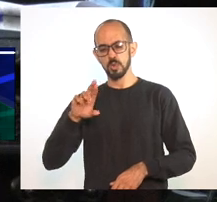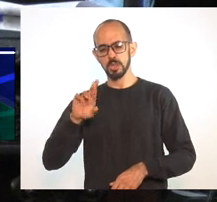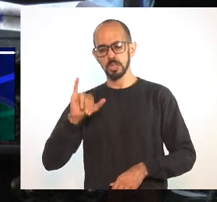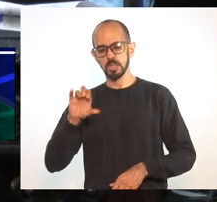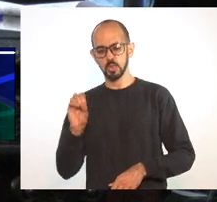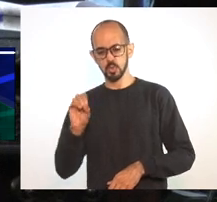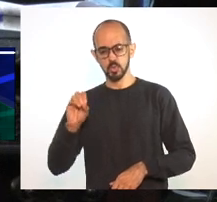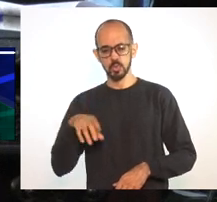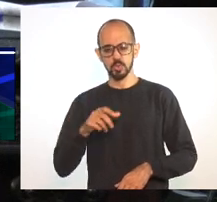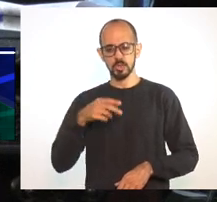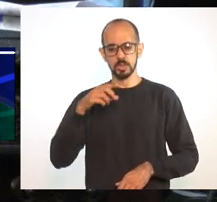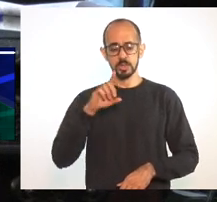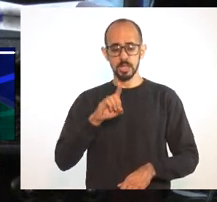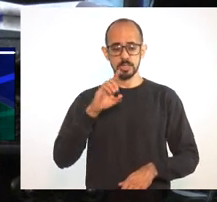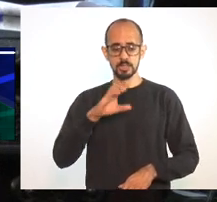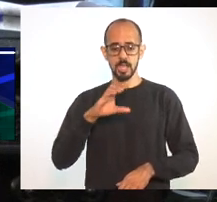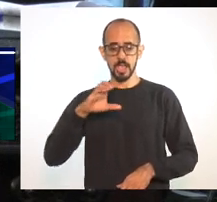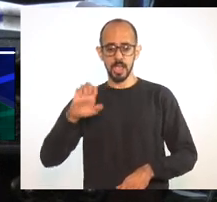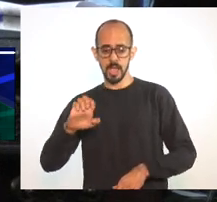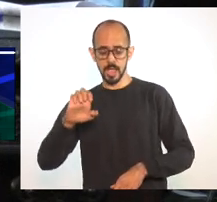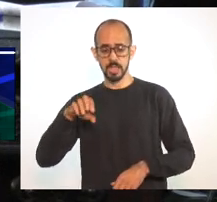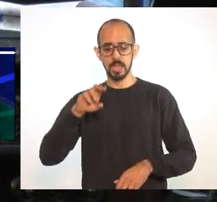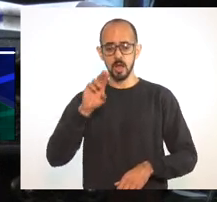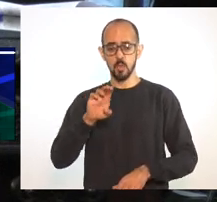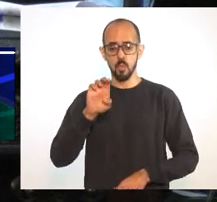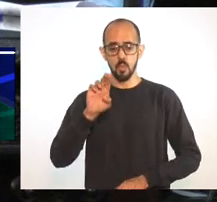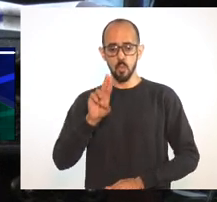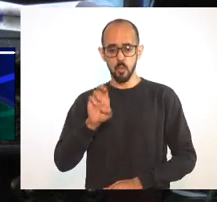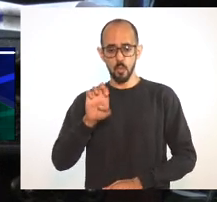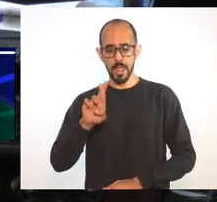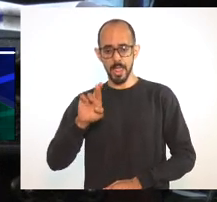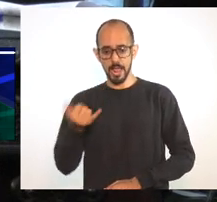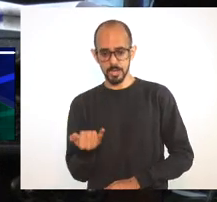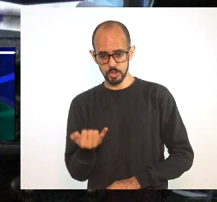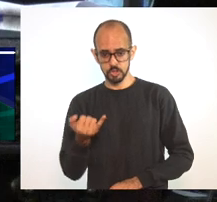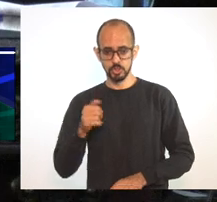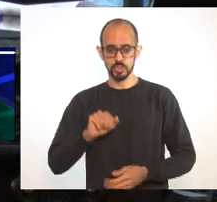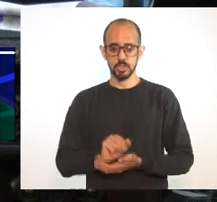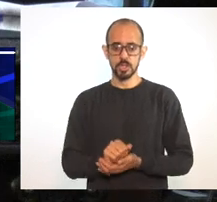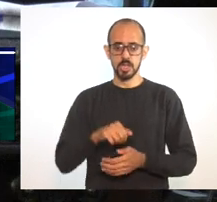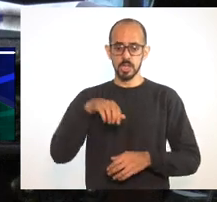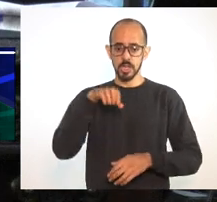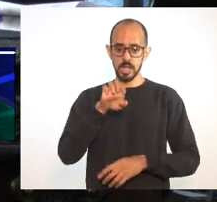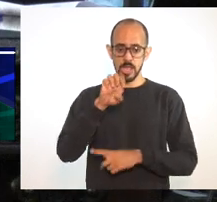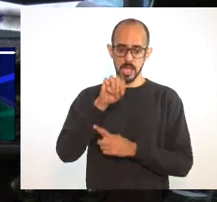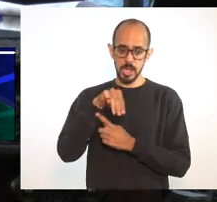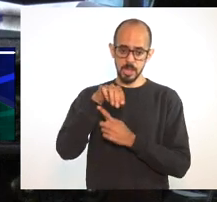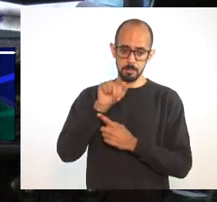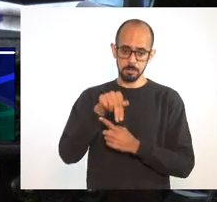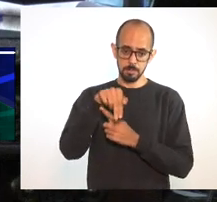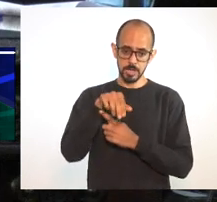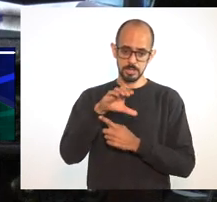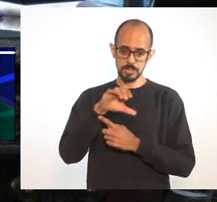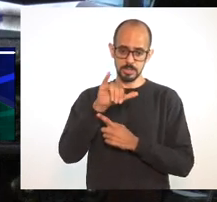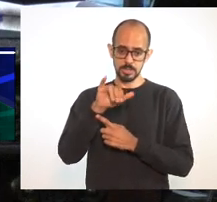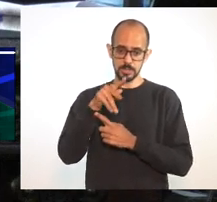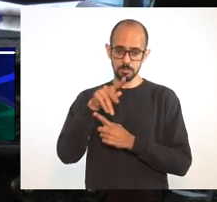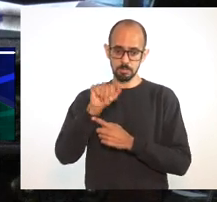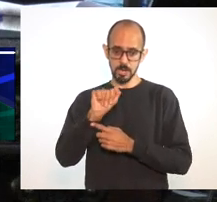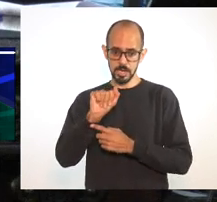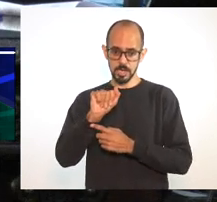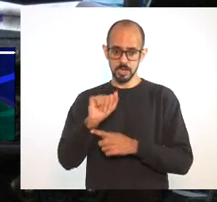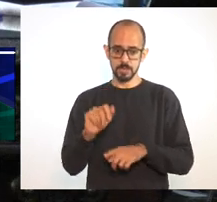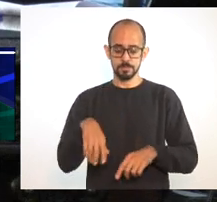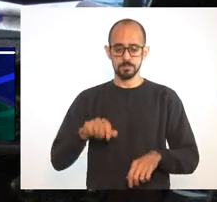UENF, DCE da UERJ, Emancipa, Movimento Social de Educação Popular,